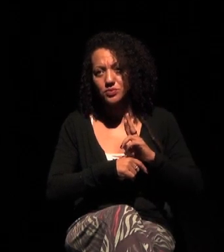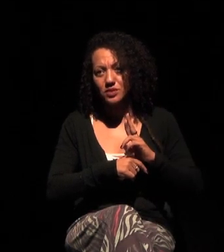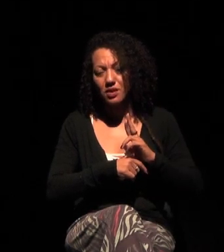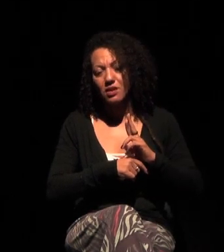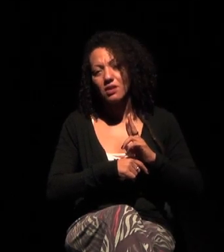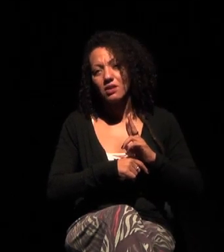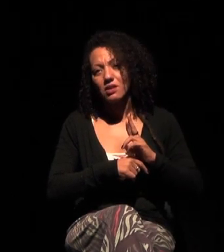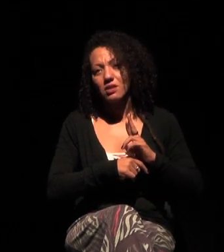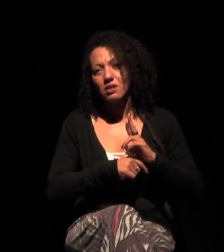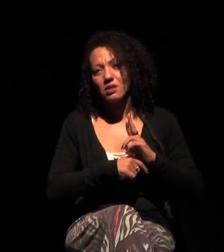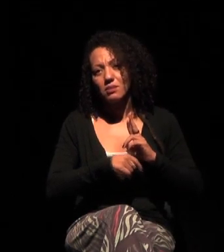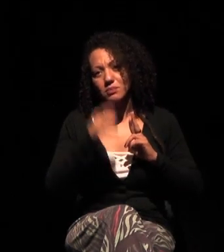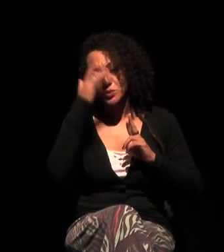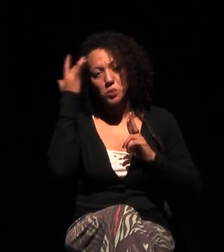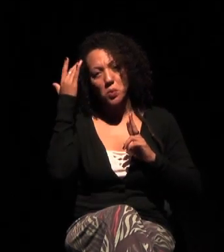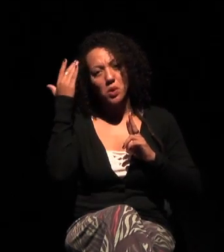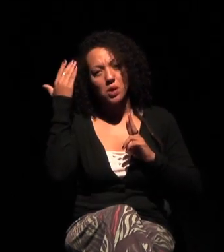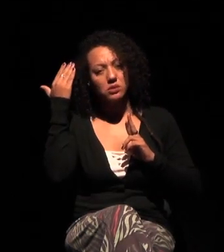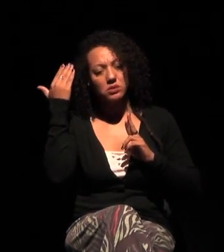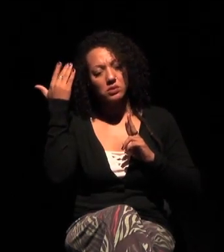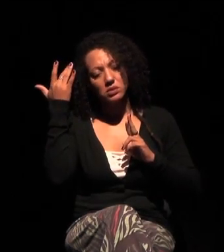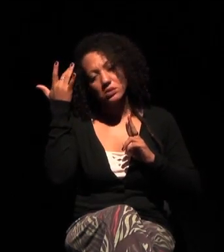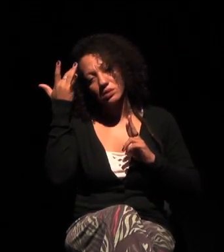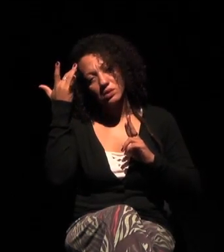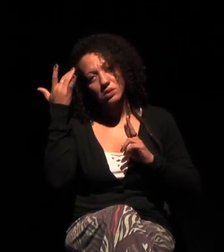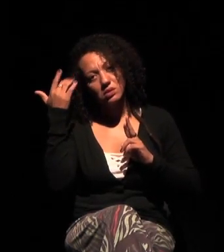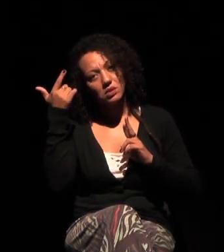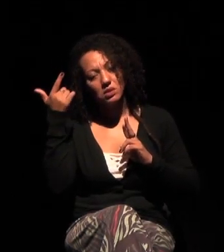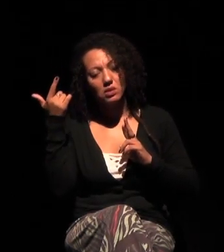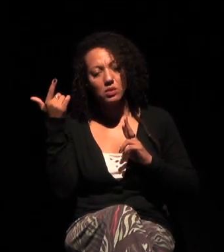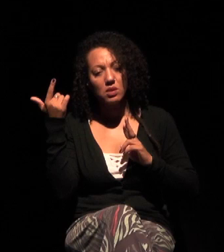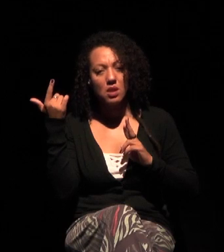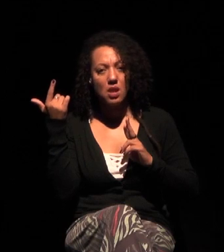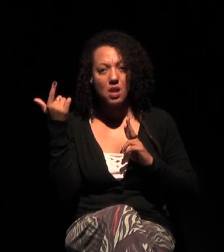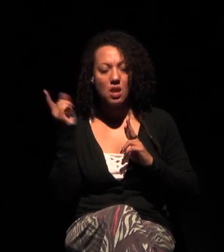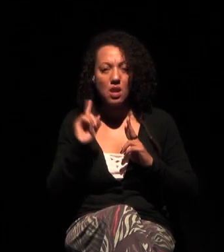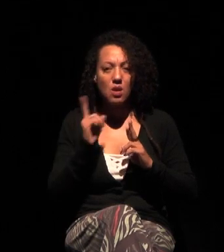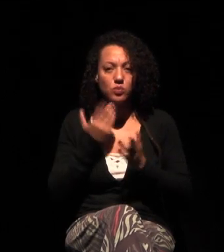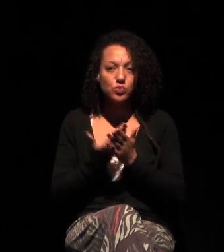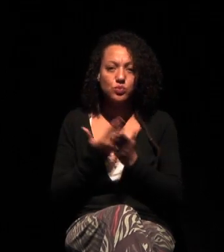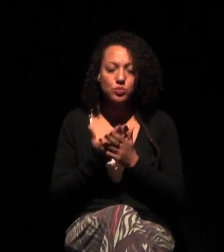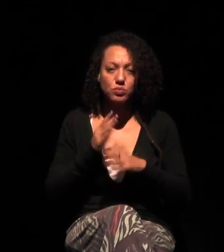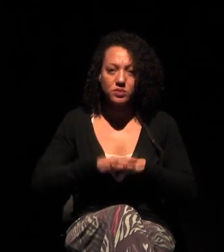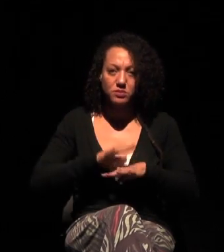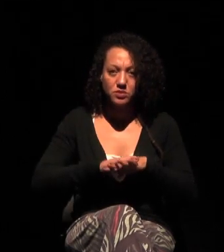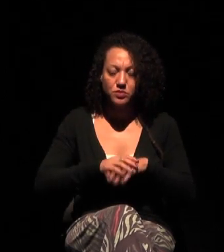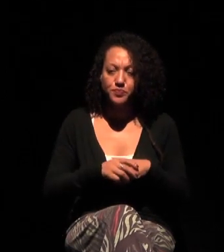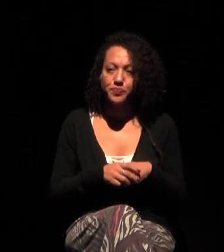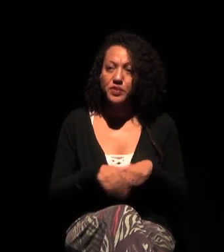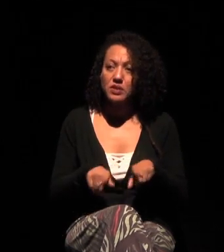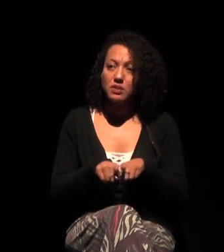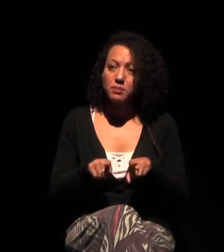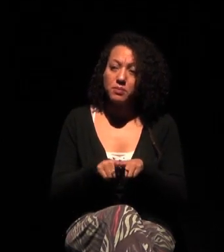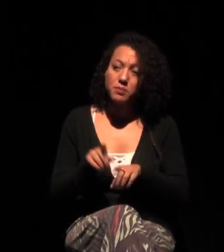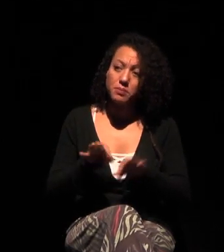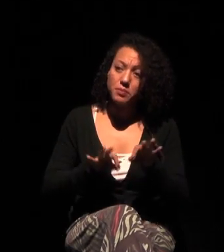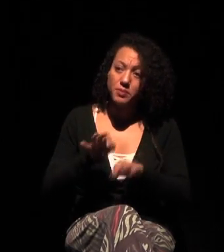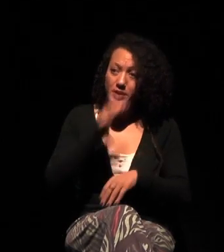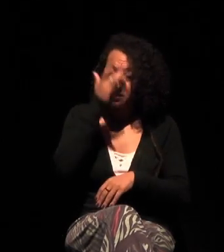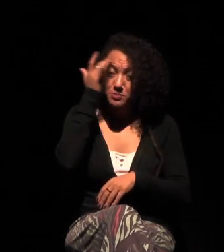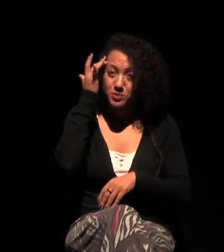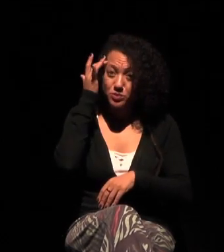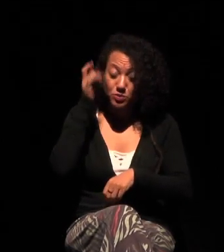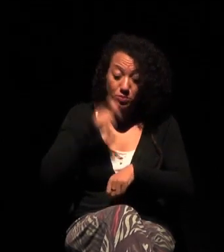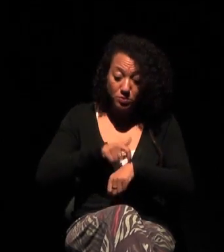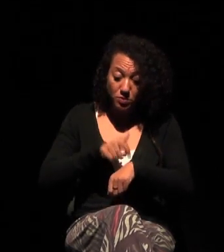estudou matemática com essa outra necessidade de preparar as pessoas para o momento atual que nós de fato não